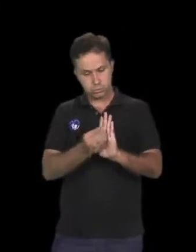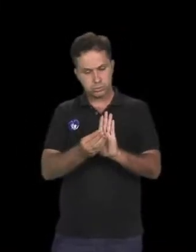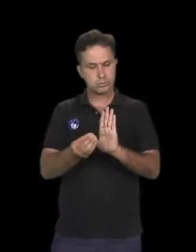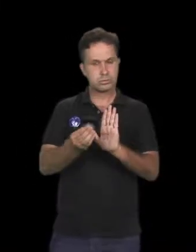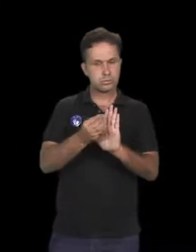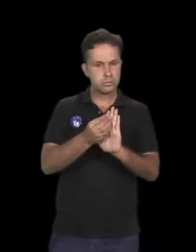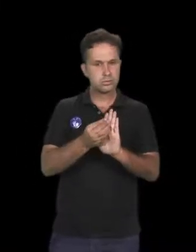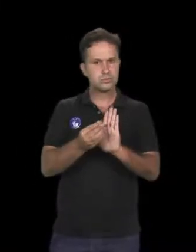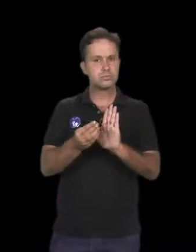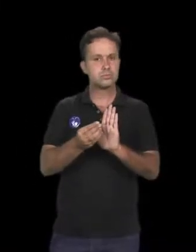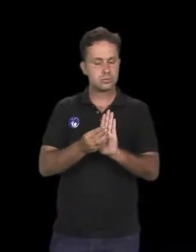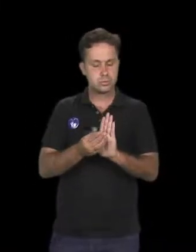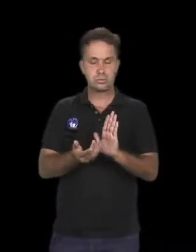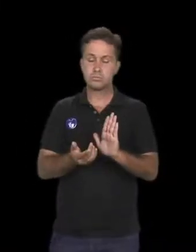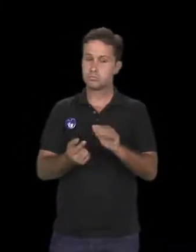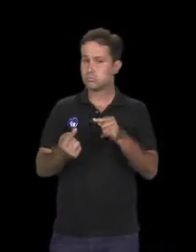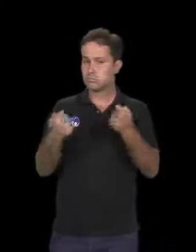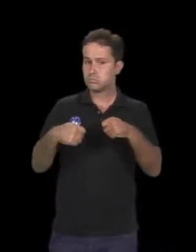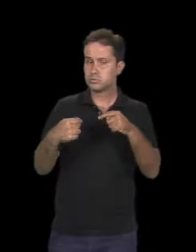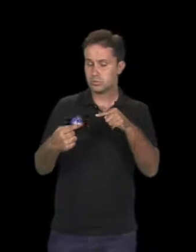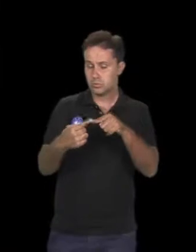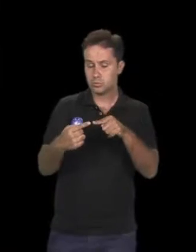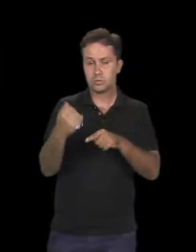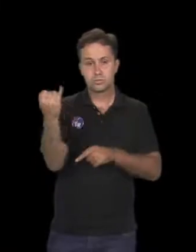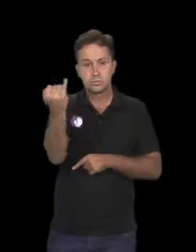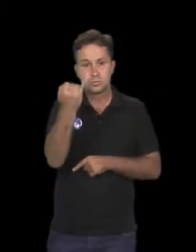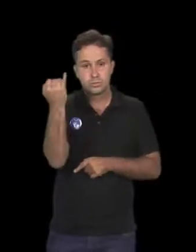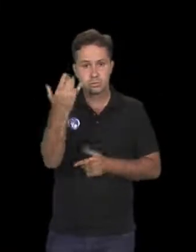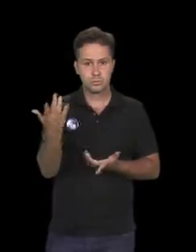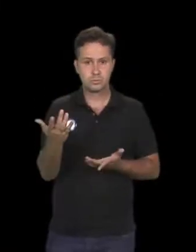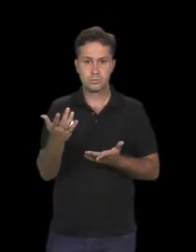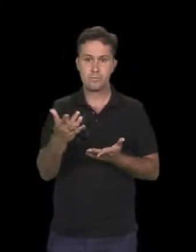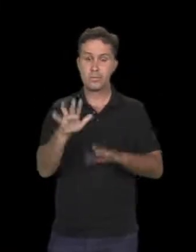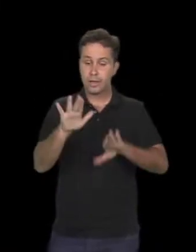um pouco disso. Eu acho que existe uma...